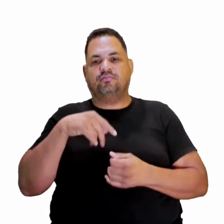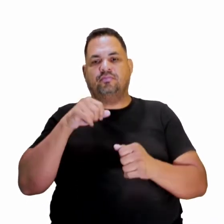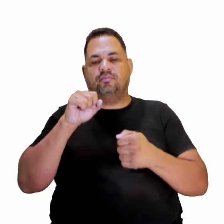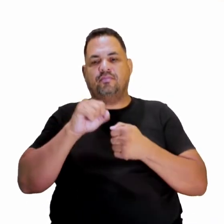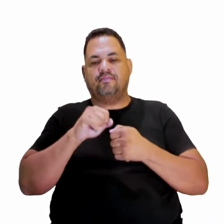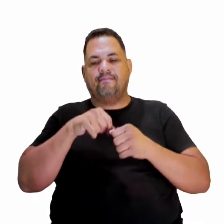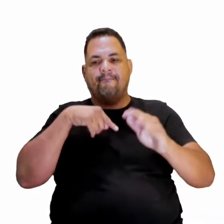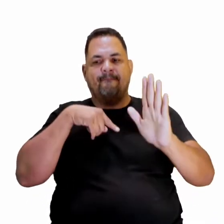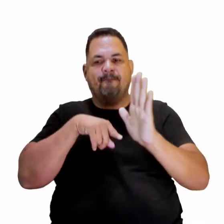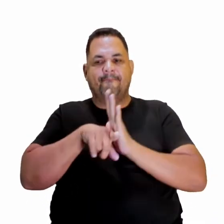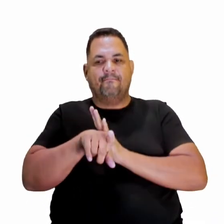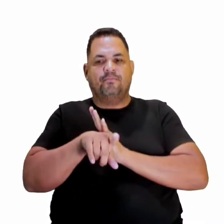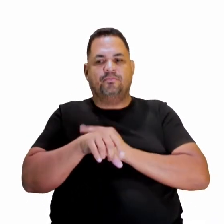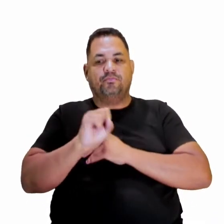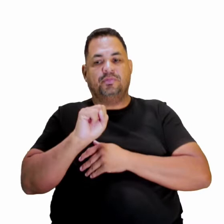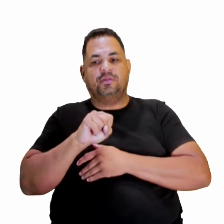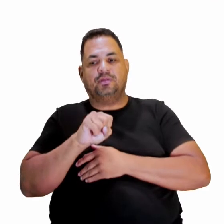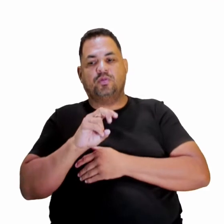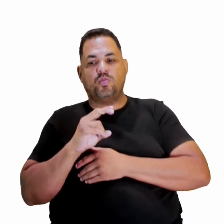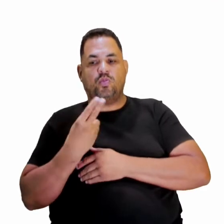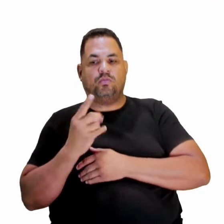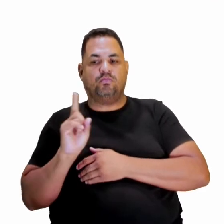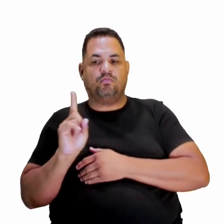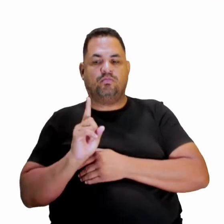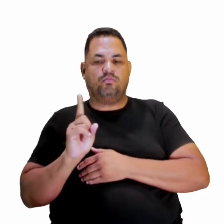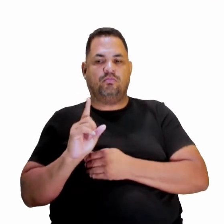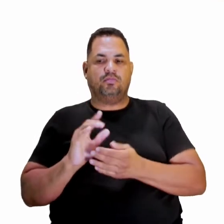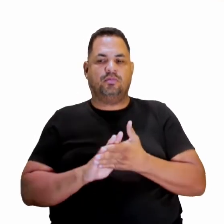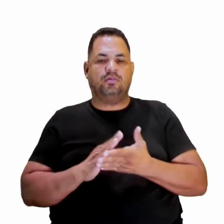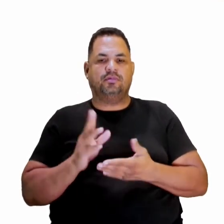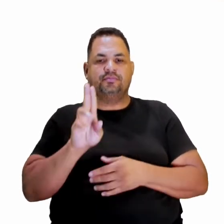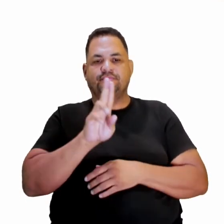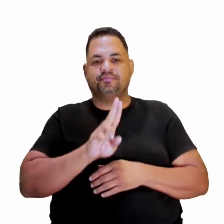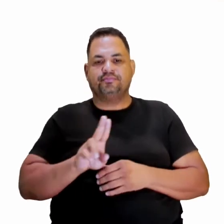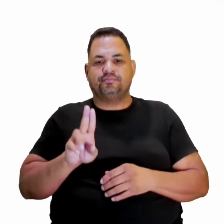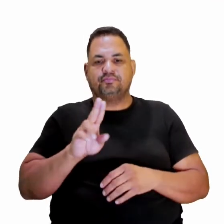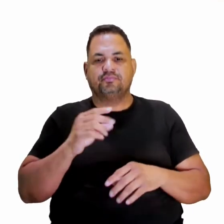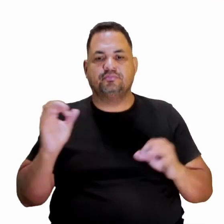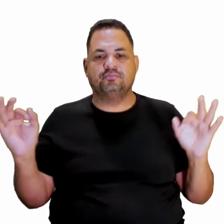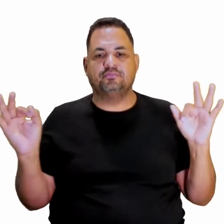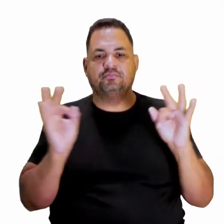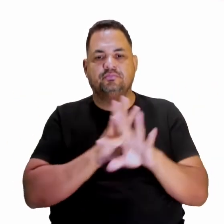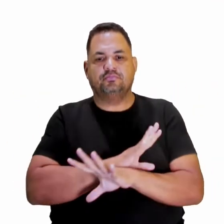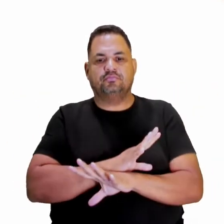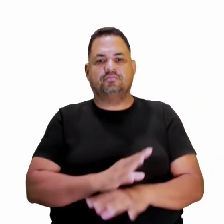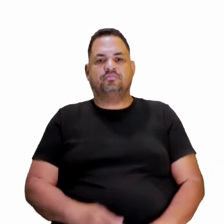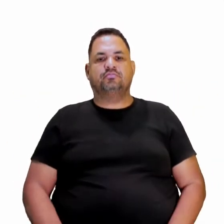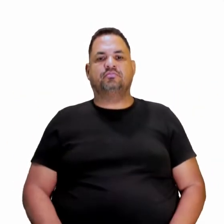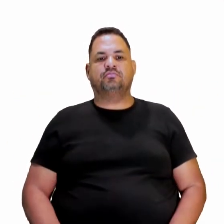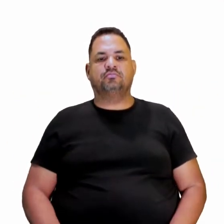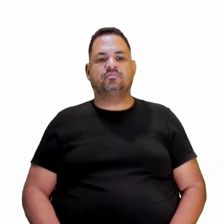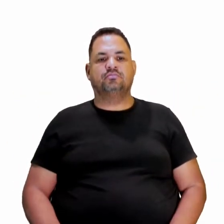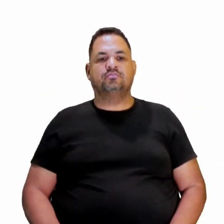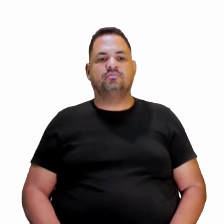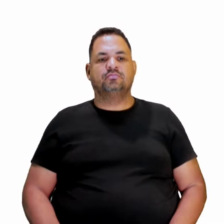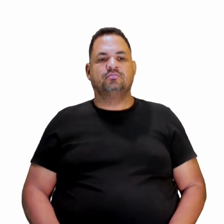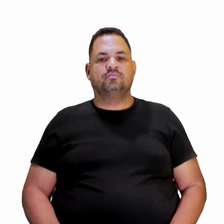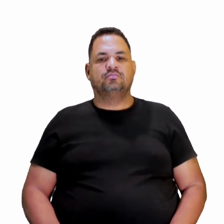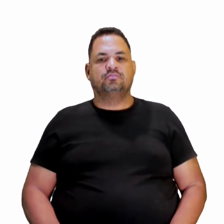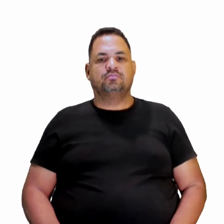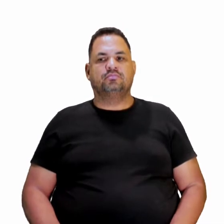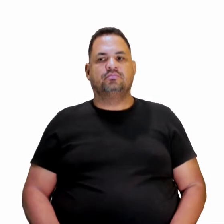perguntas de sim ou não, né? Usando as short answers. Portanto, olha só.